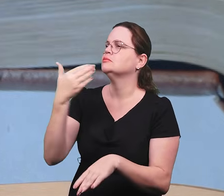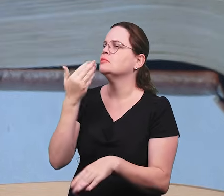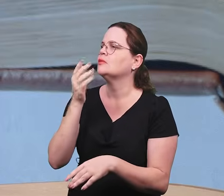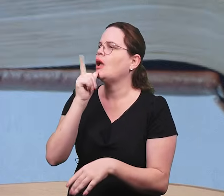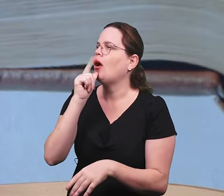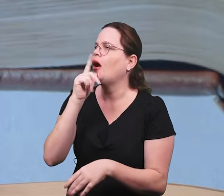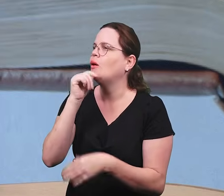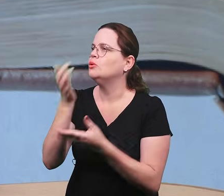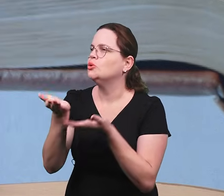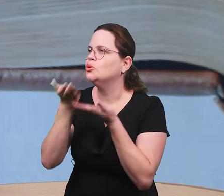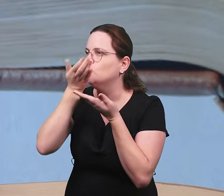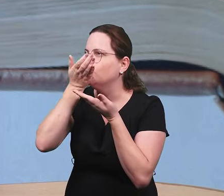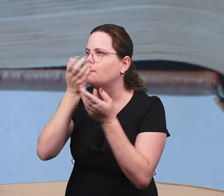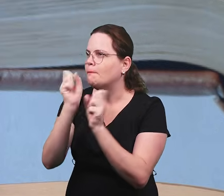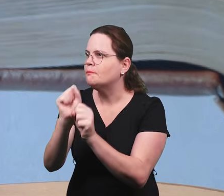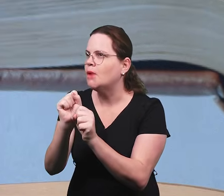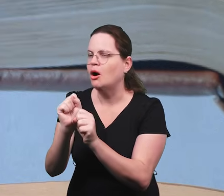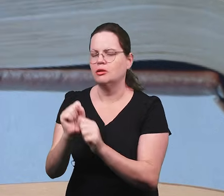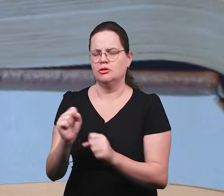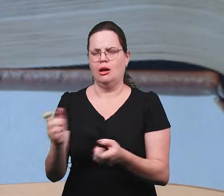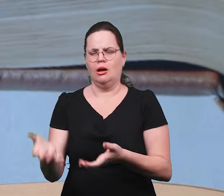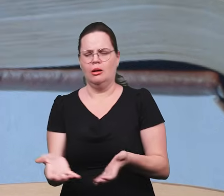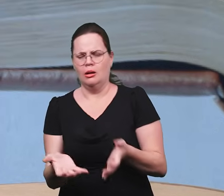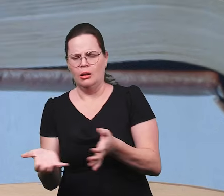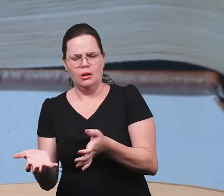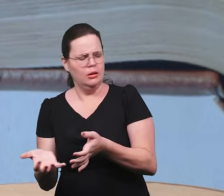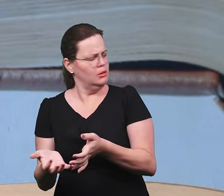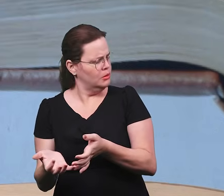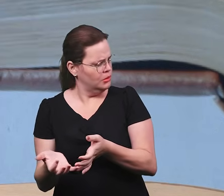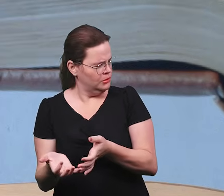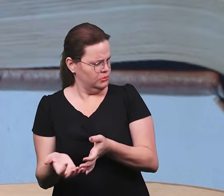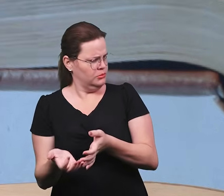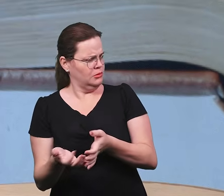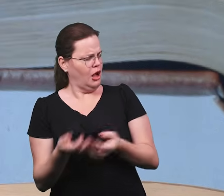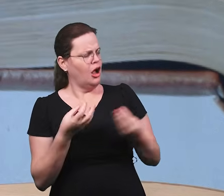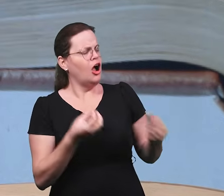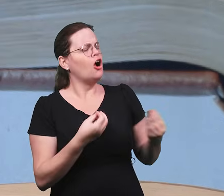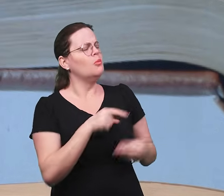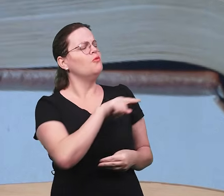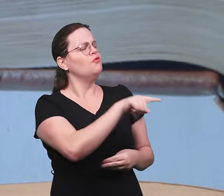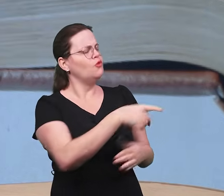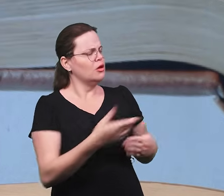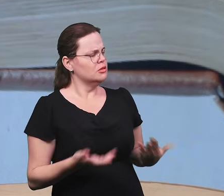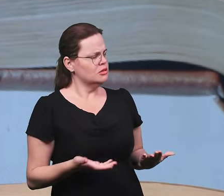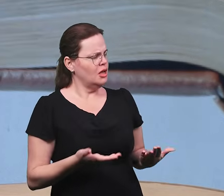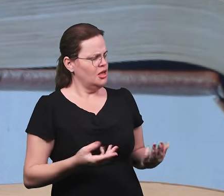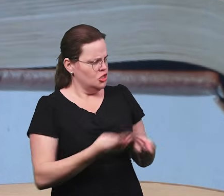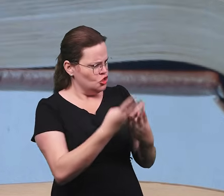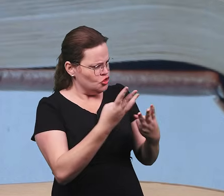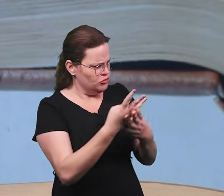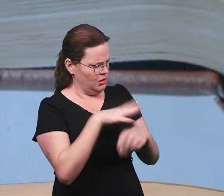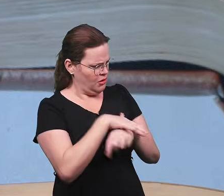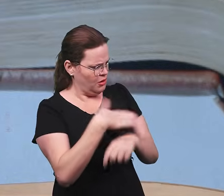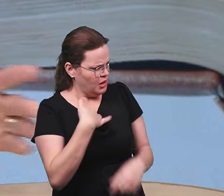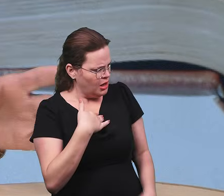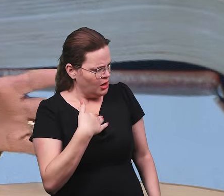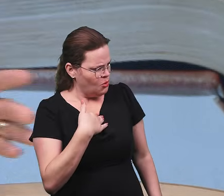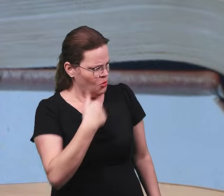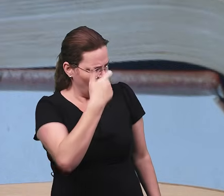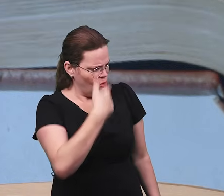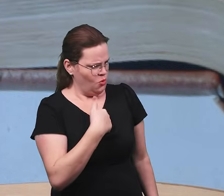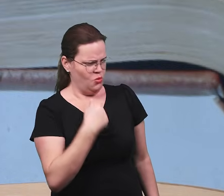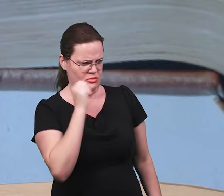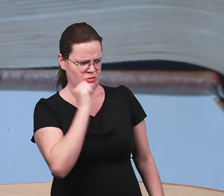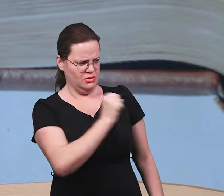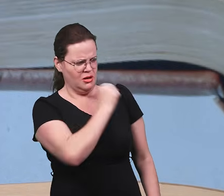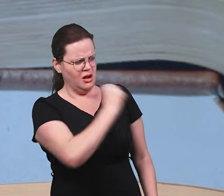e foi o momento que nós terminamos, né, o programa anterior, no versículo 9, em que ela fica espantada ali, ela fala com ele assim,